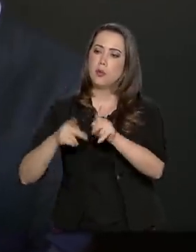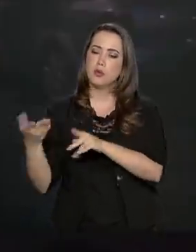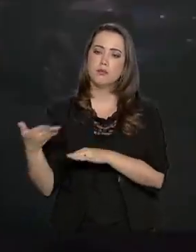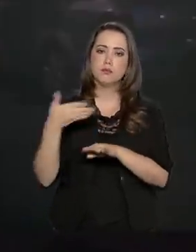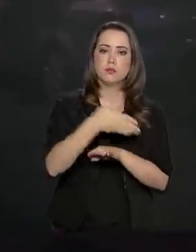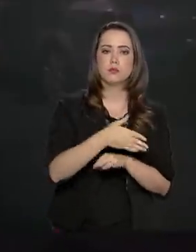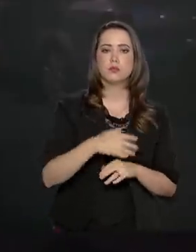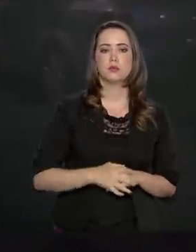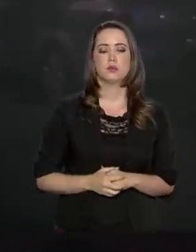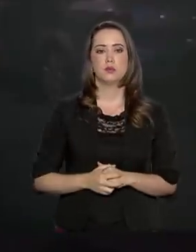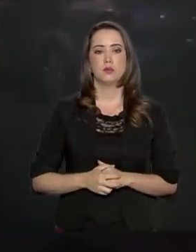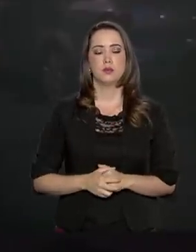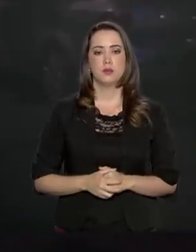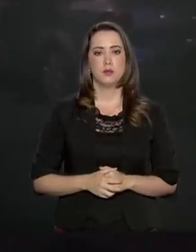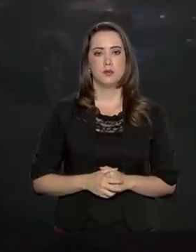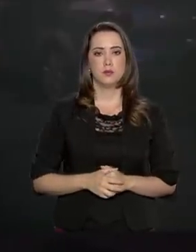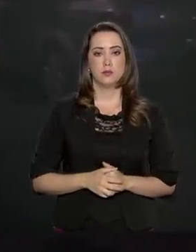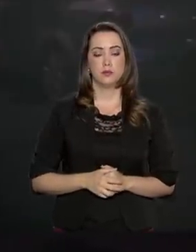cá.